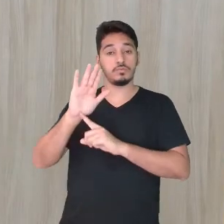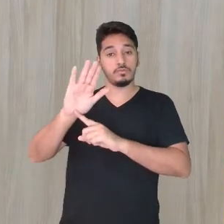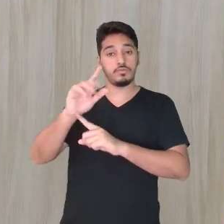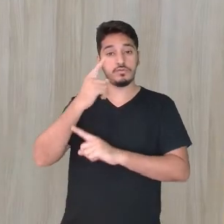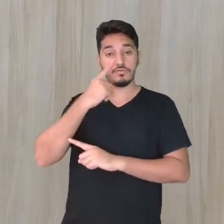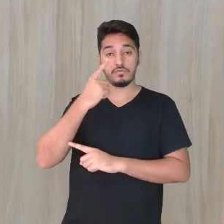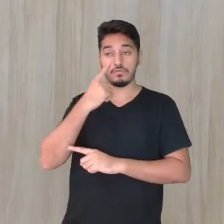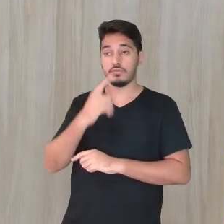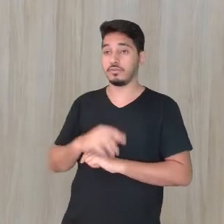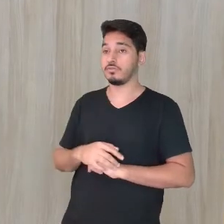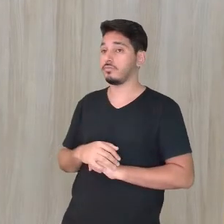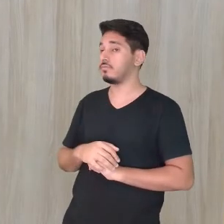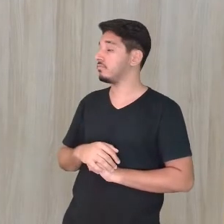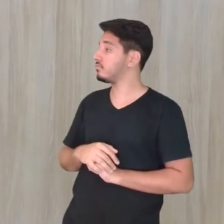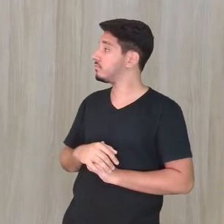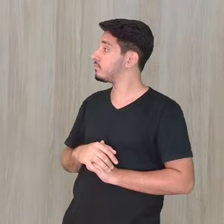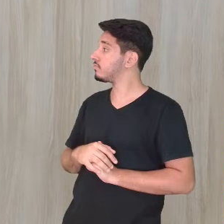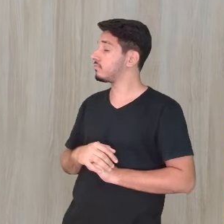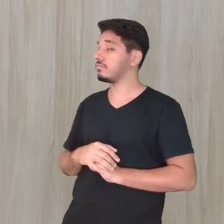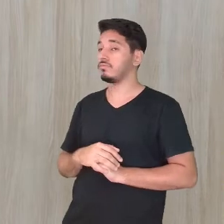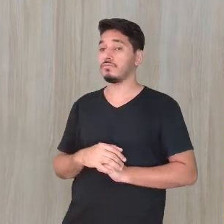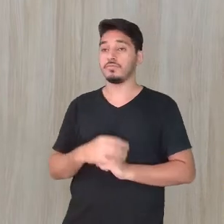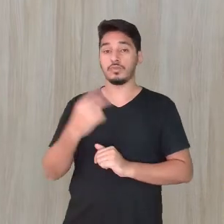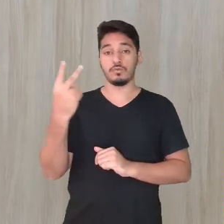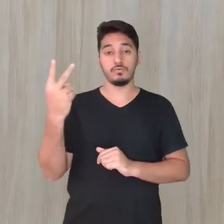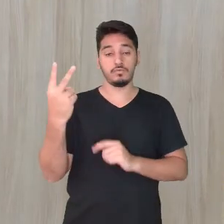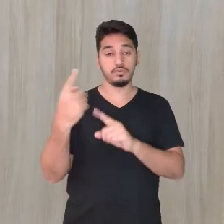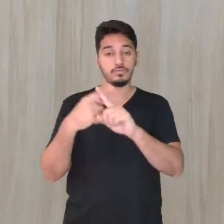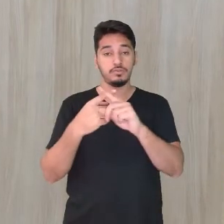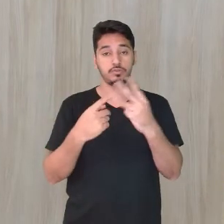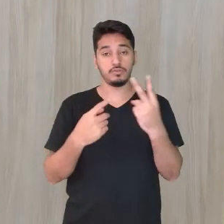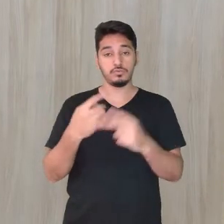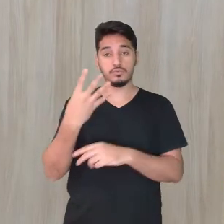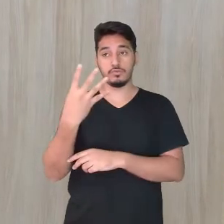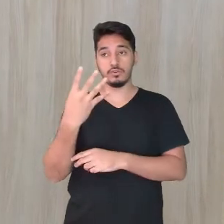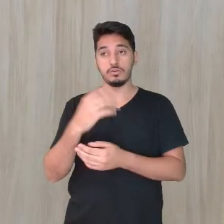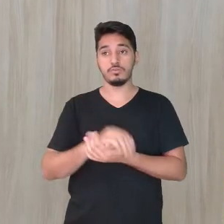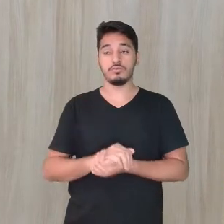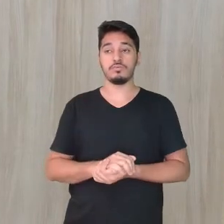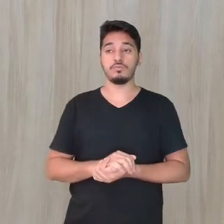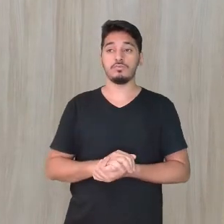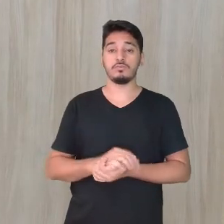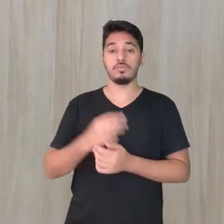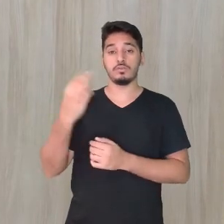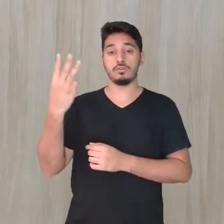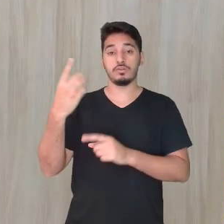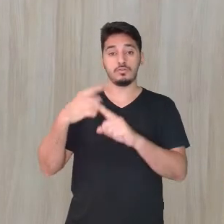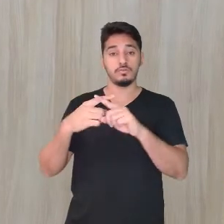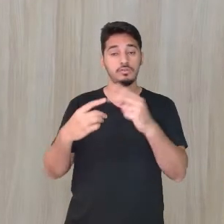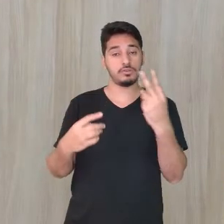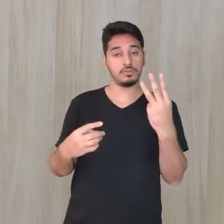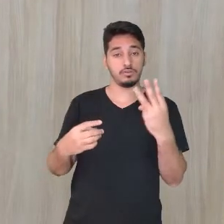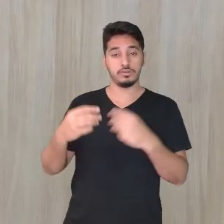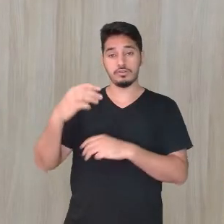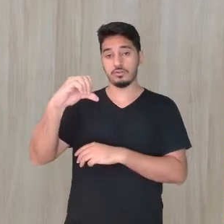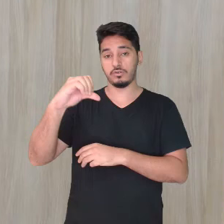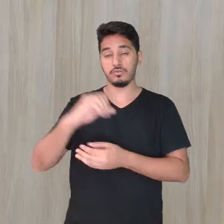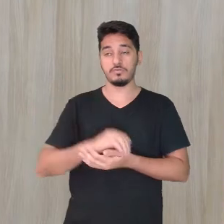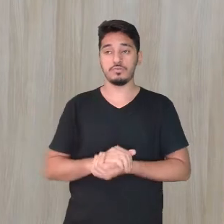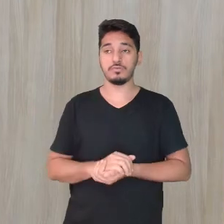bem direitinho, tá bom? Então, ó, 2 vezes 2, 4. 1 vezes 1 dá 1. Tenho também 3 vezes 3,